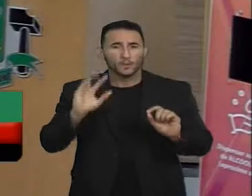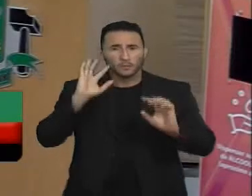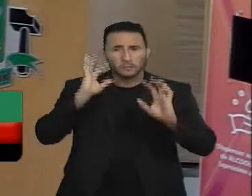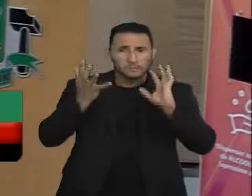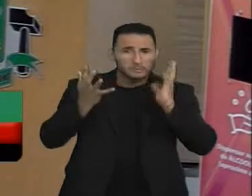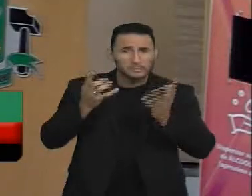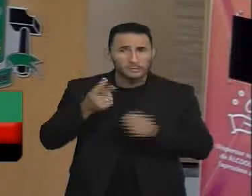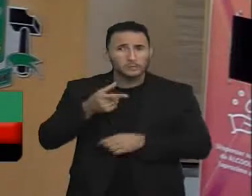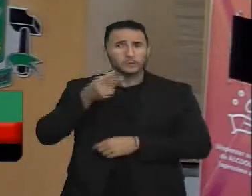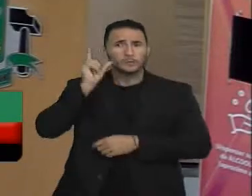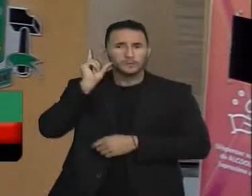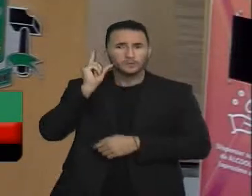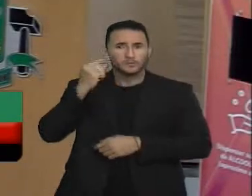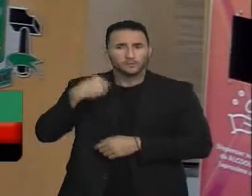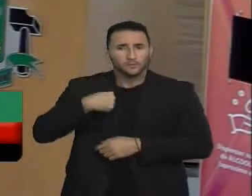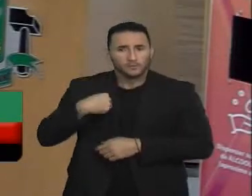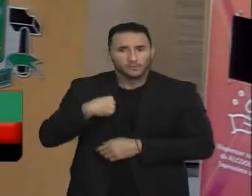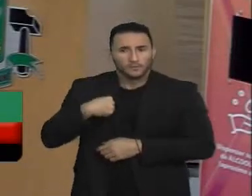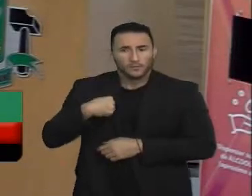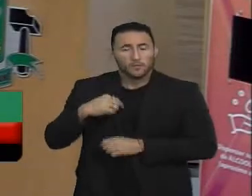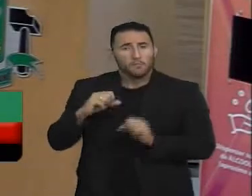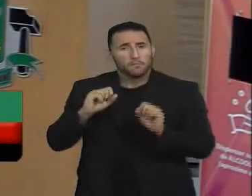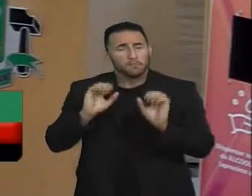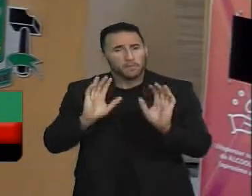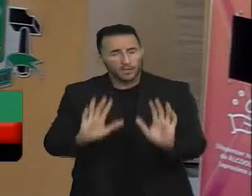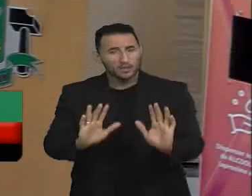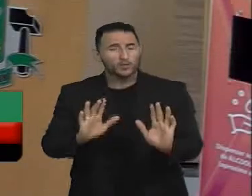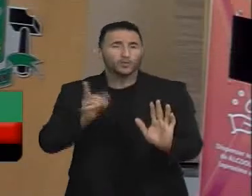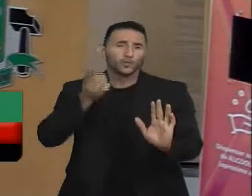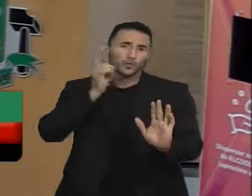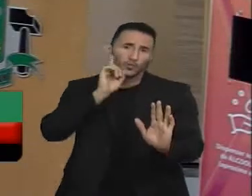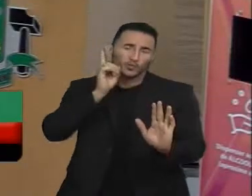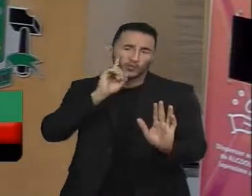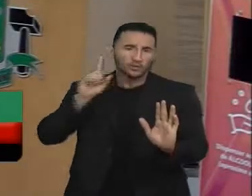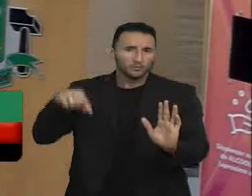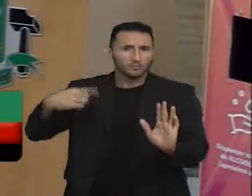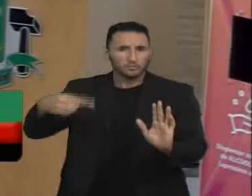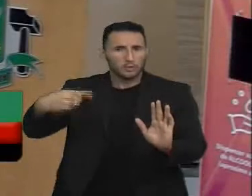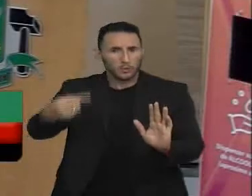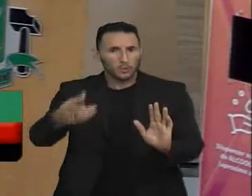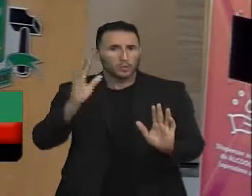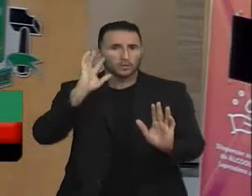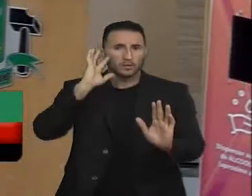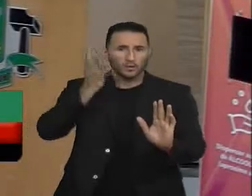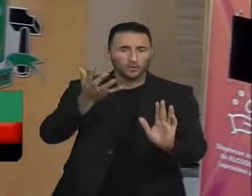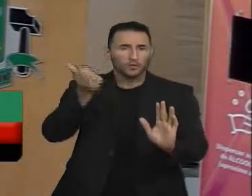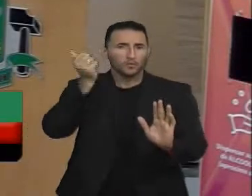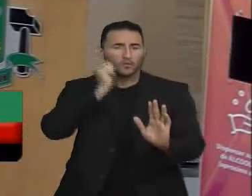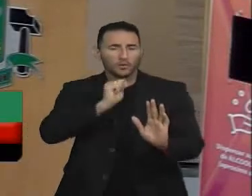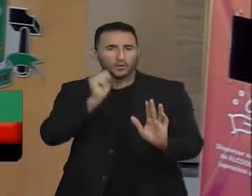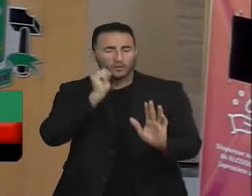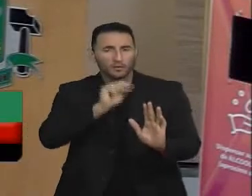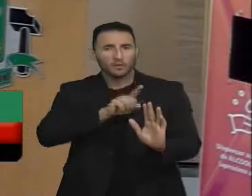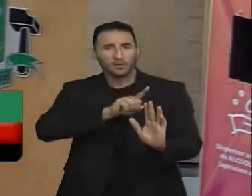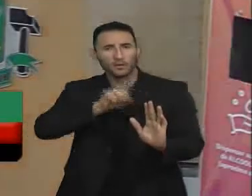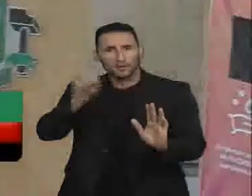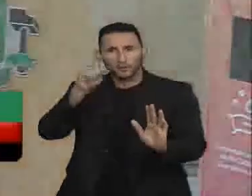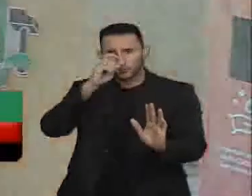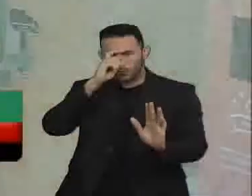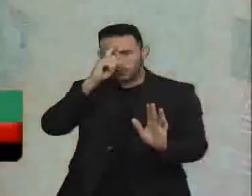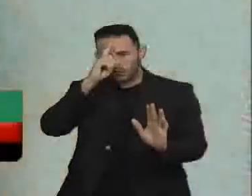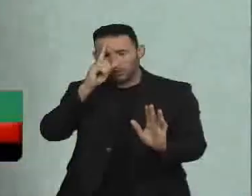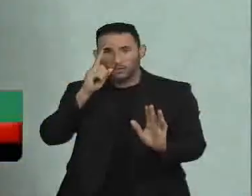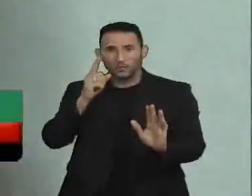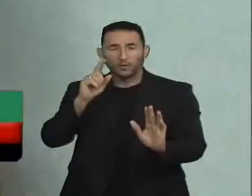ontem. E foi comigo, mas acontecem todos os dias com as mulheres que são atendidas no Hospital e